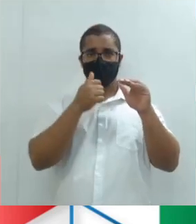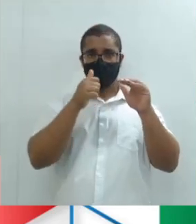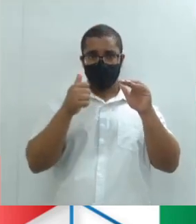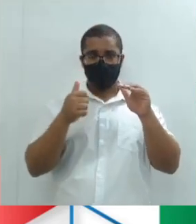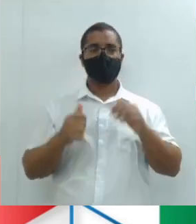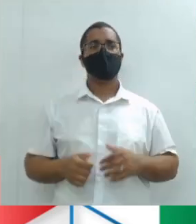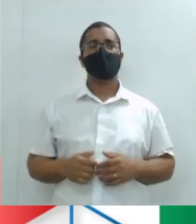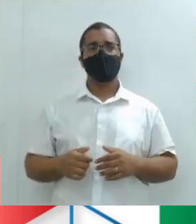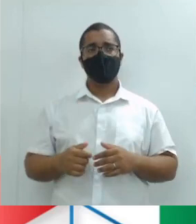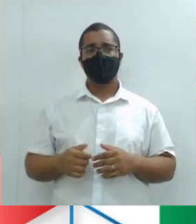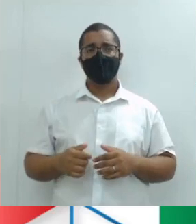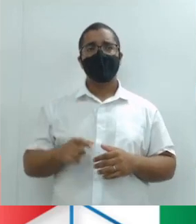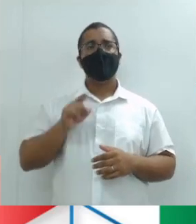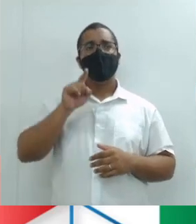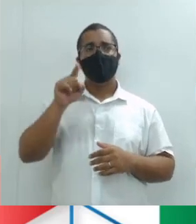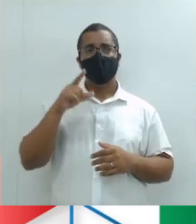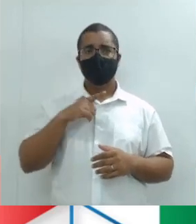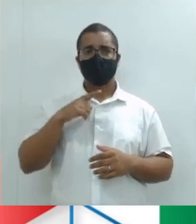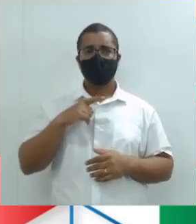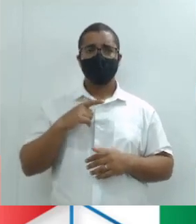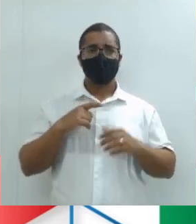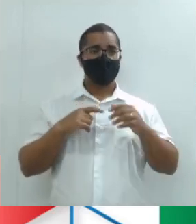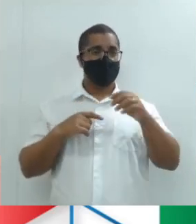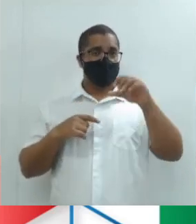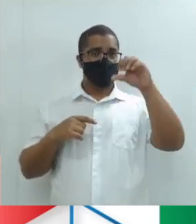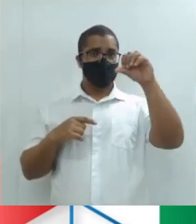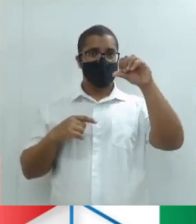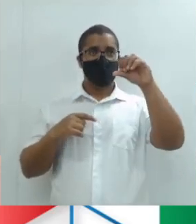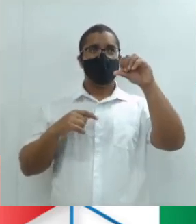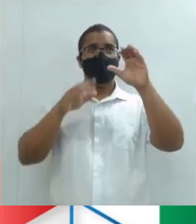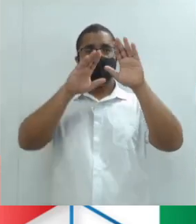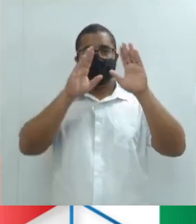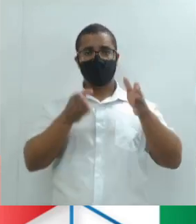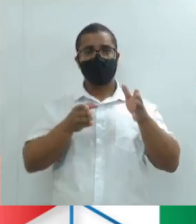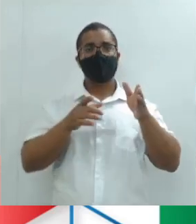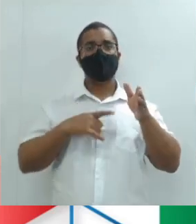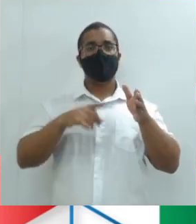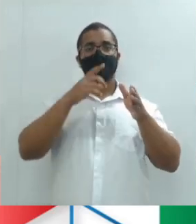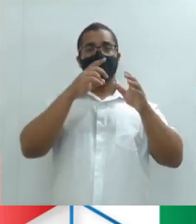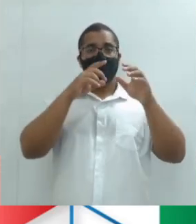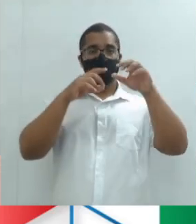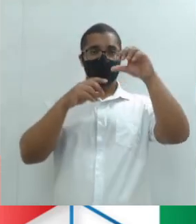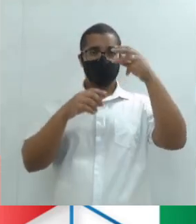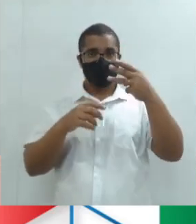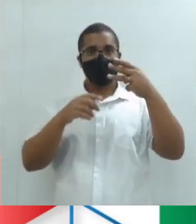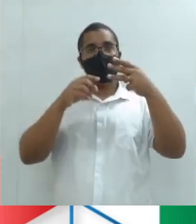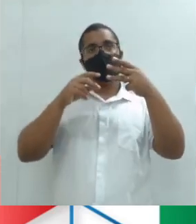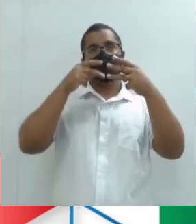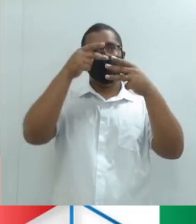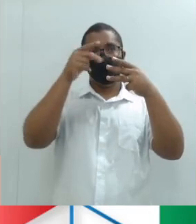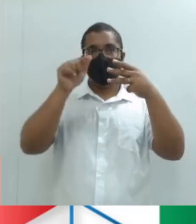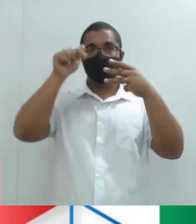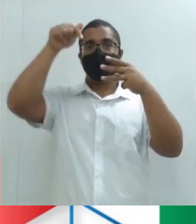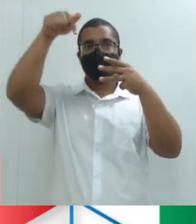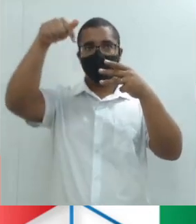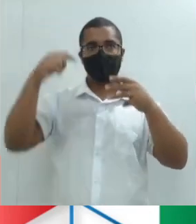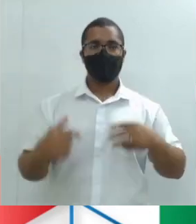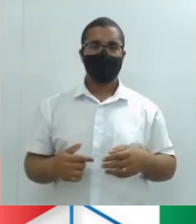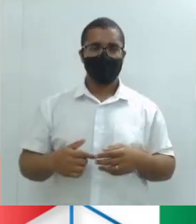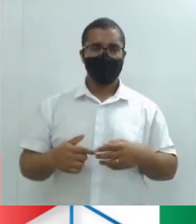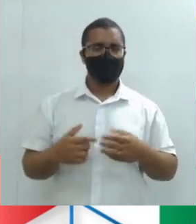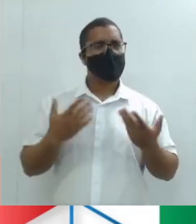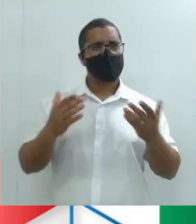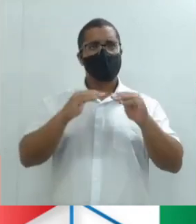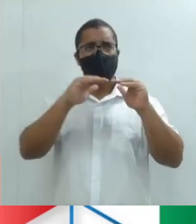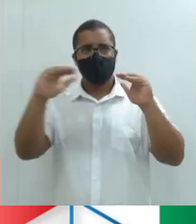11. Aí ela pegou o 9, fatorou para ficar mais fácil, porque 9 é divisível por 3, ficou mais